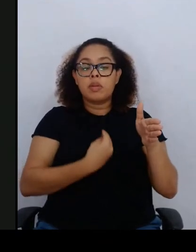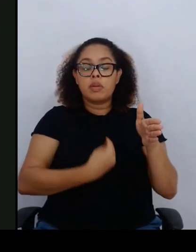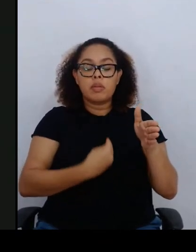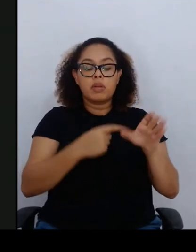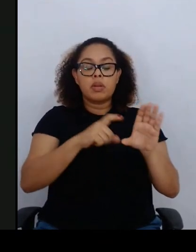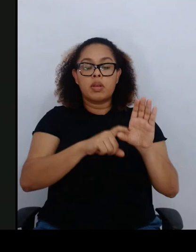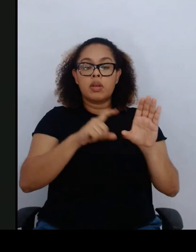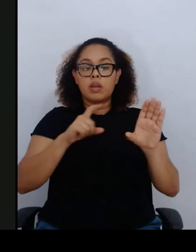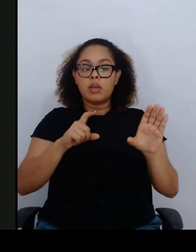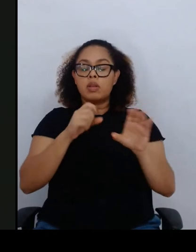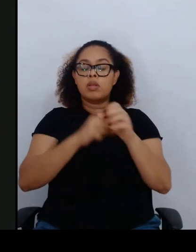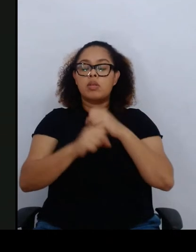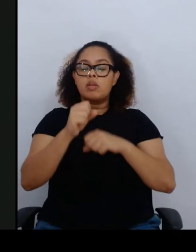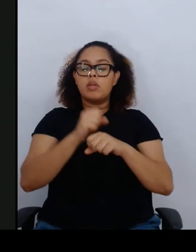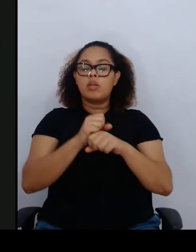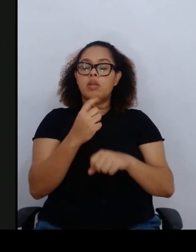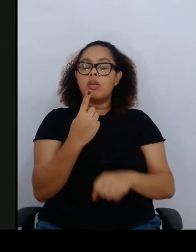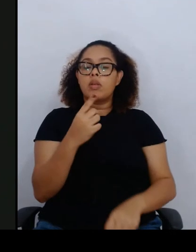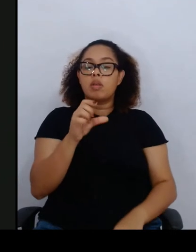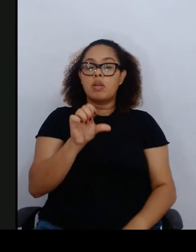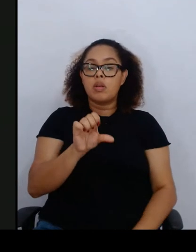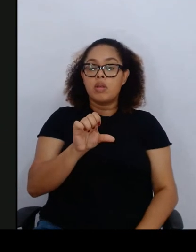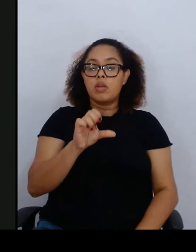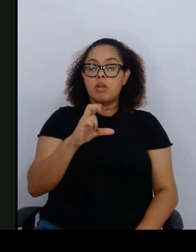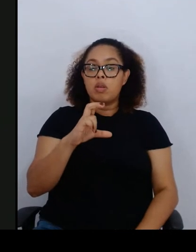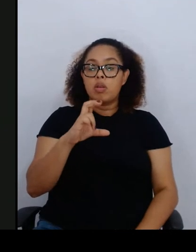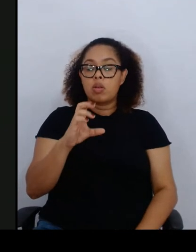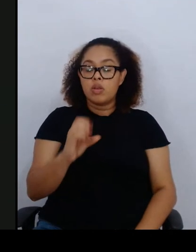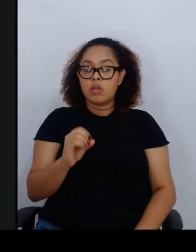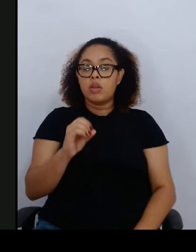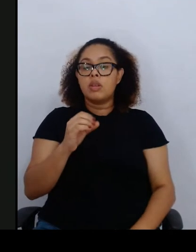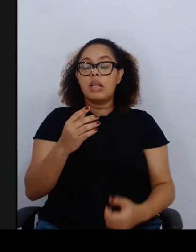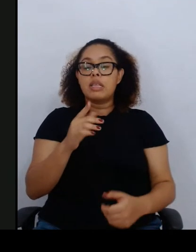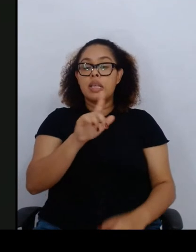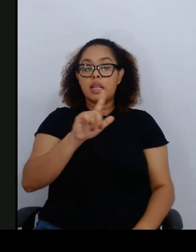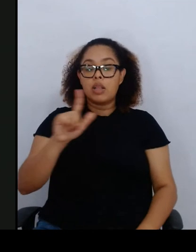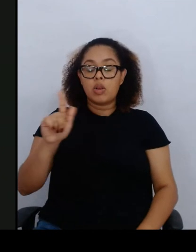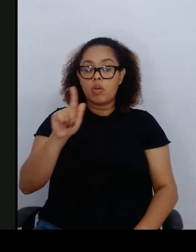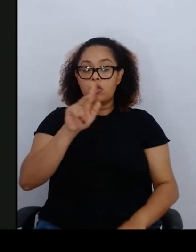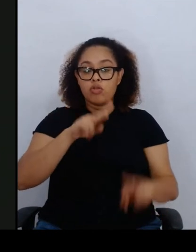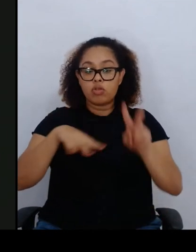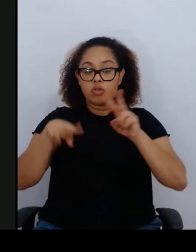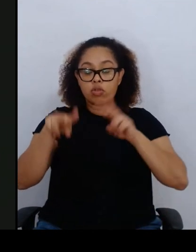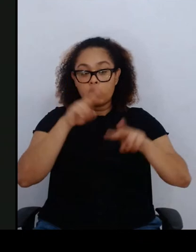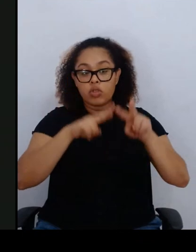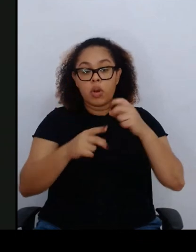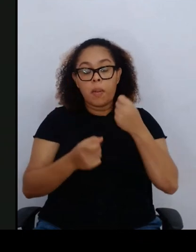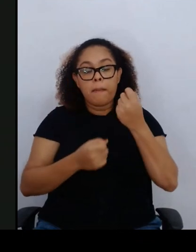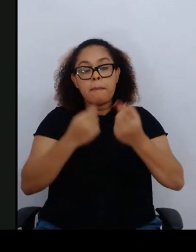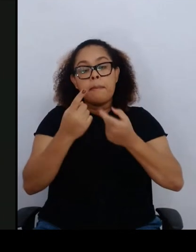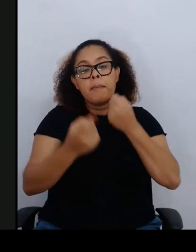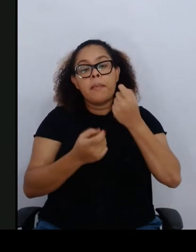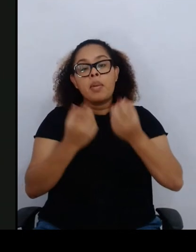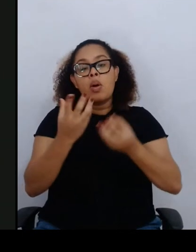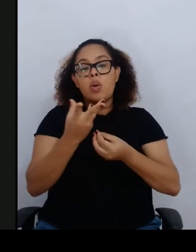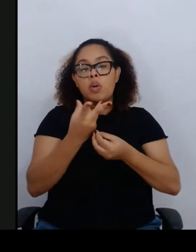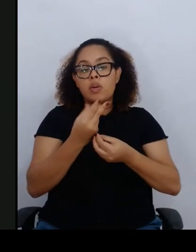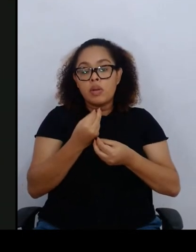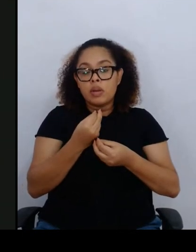e 60 e na formação dessa linguagem visual mesmo que poucas obras sejam claramente